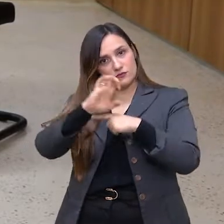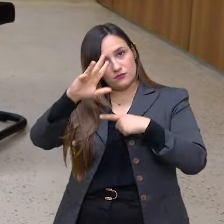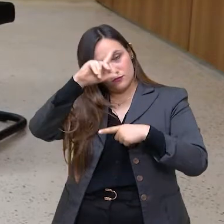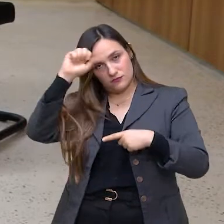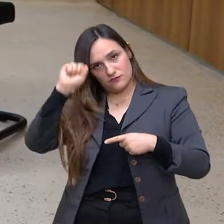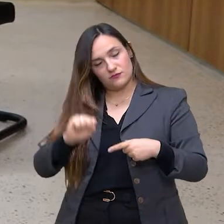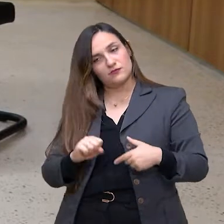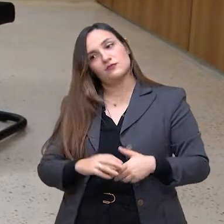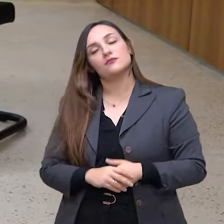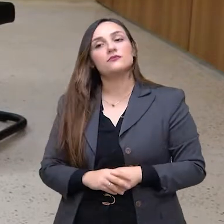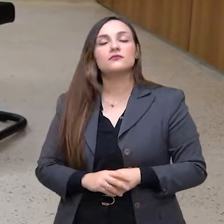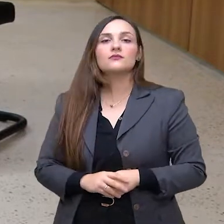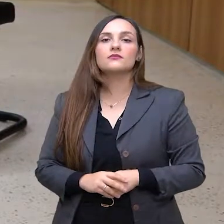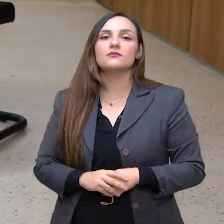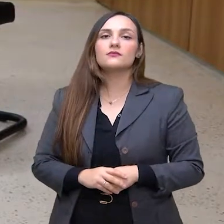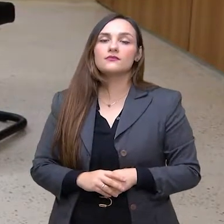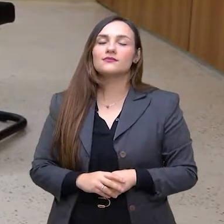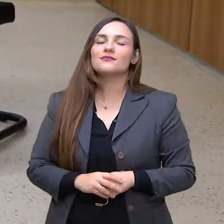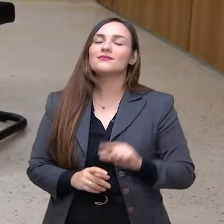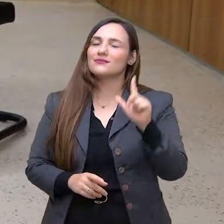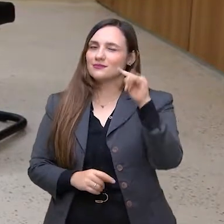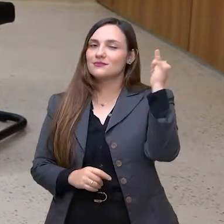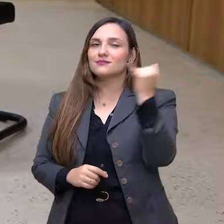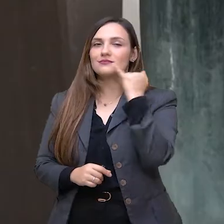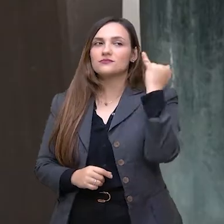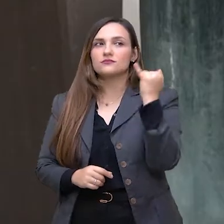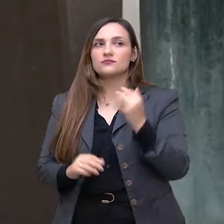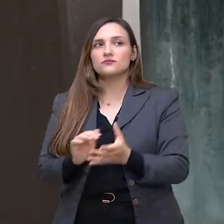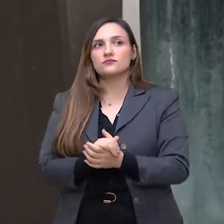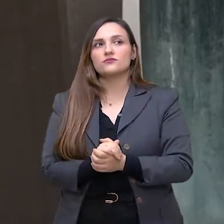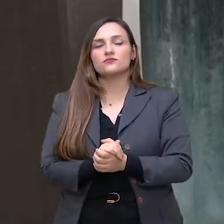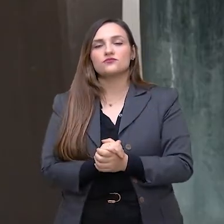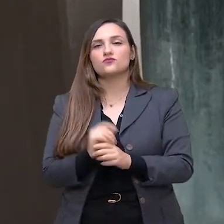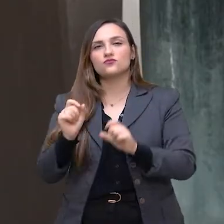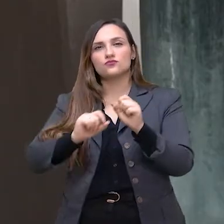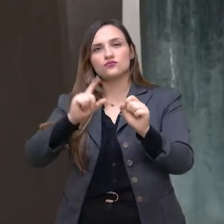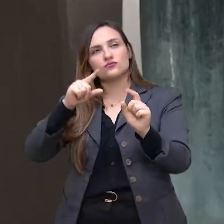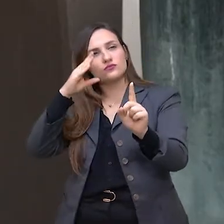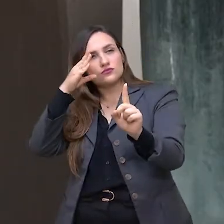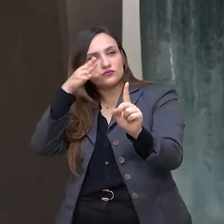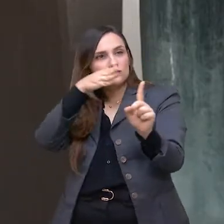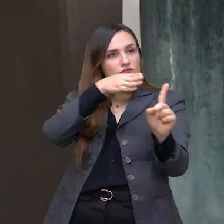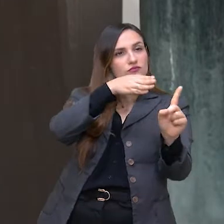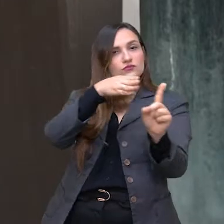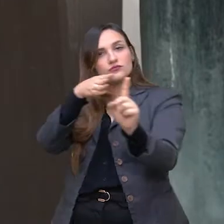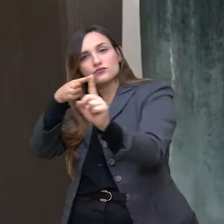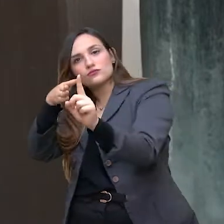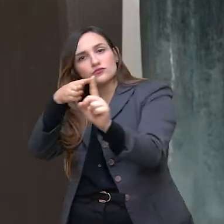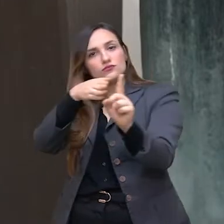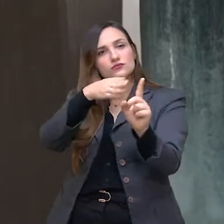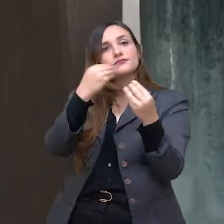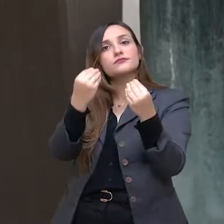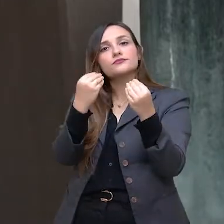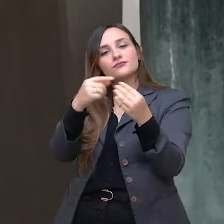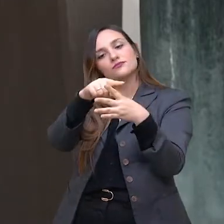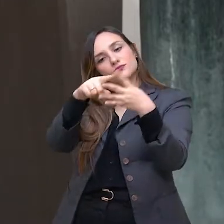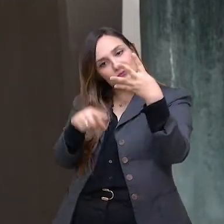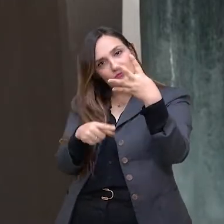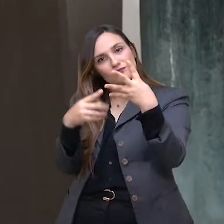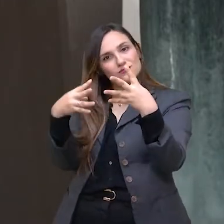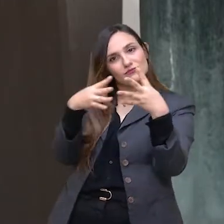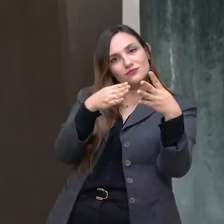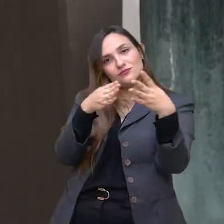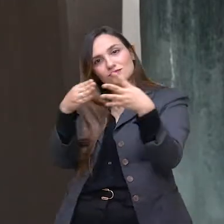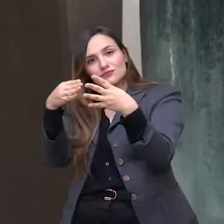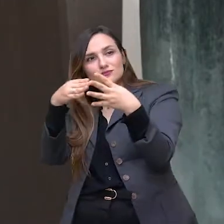institucionais do Tribunal de Justiça de Mato Grosso do Sul. É importante frisar isso, né? O que está direcionando essas ações, né, doutora? Quer dizer,